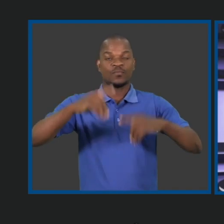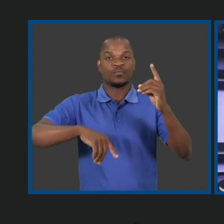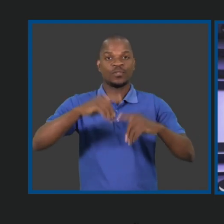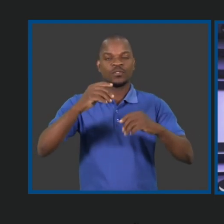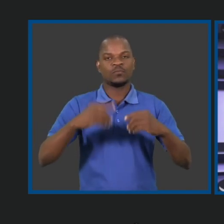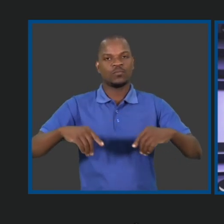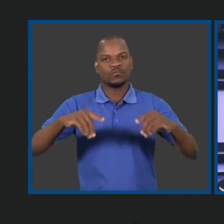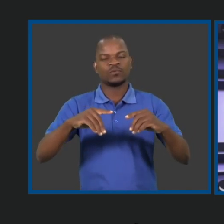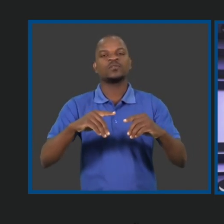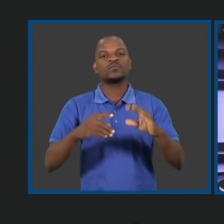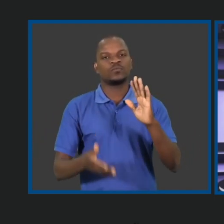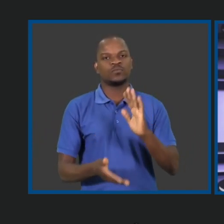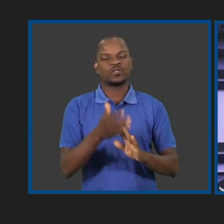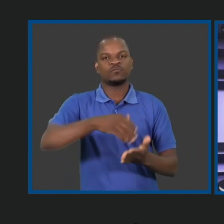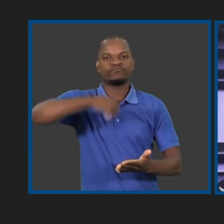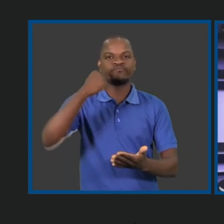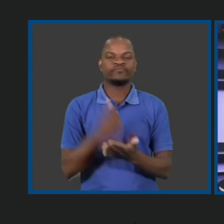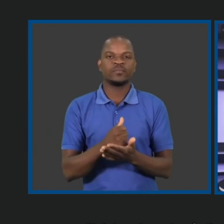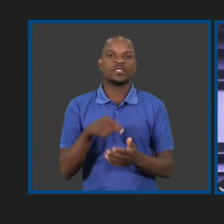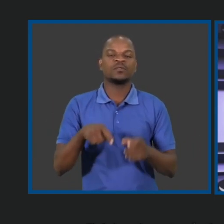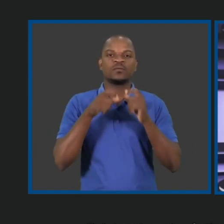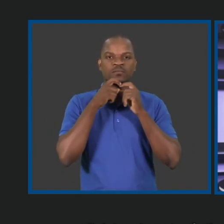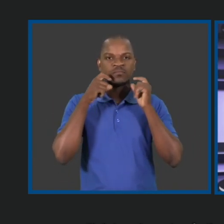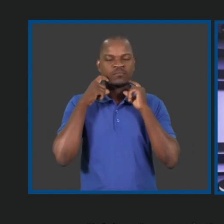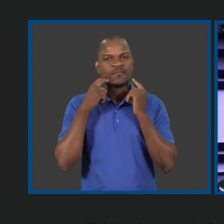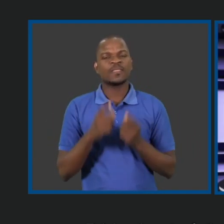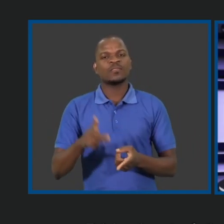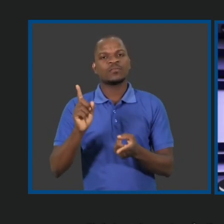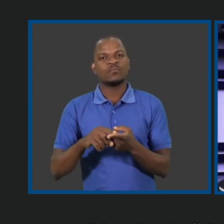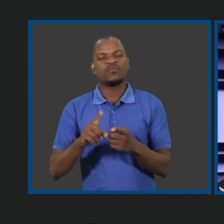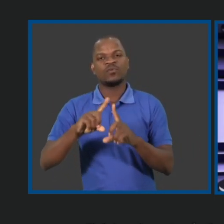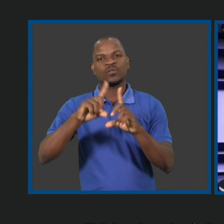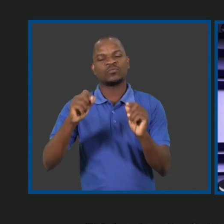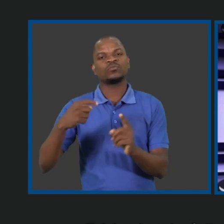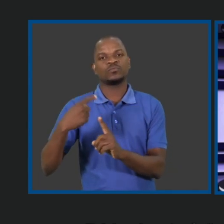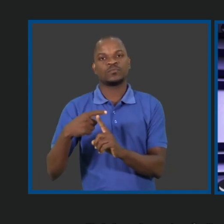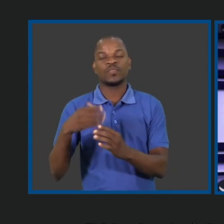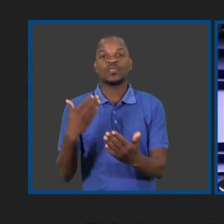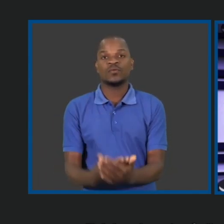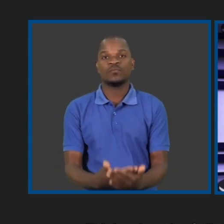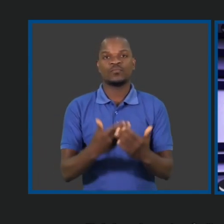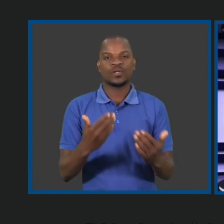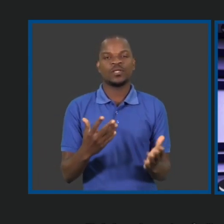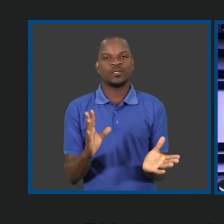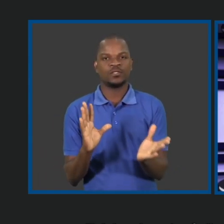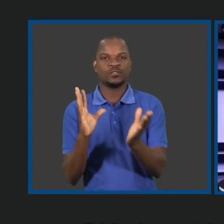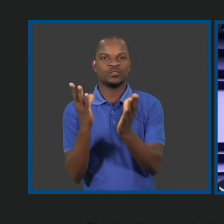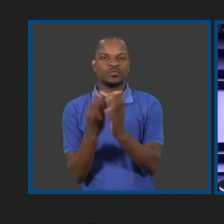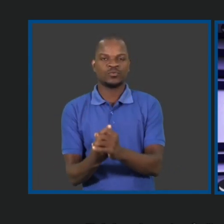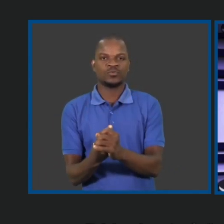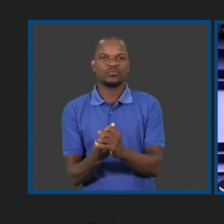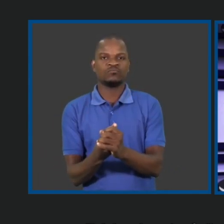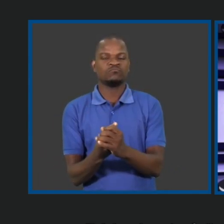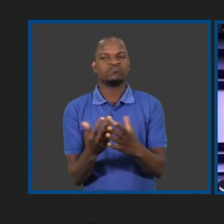fossem concebidas no nosso país foi ótimo igualmente porque juntos